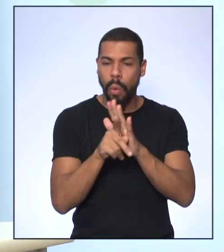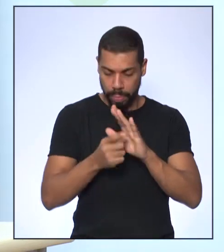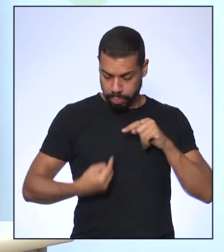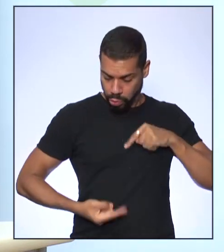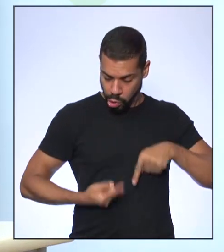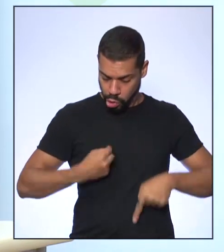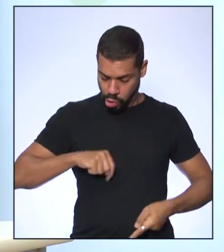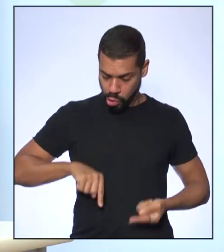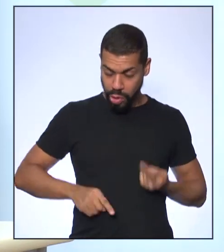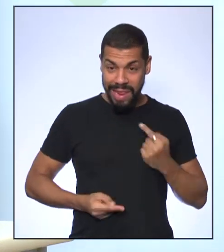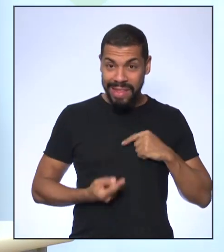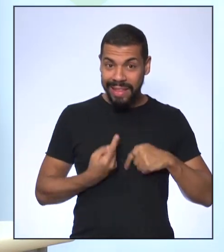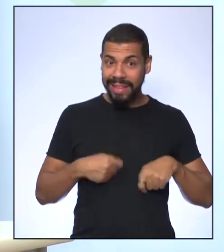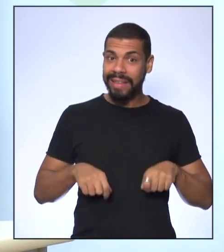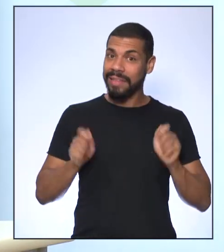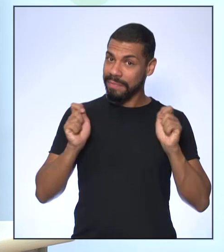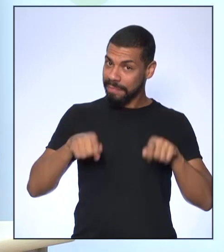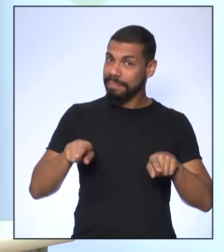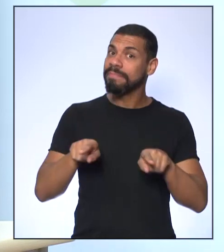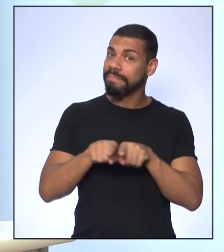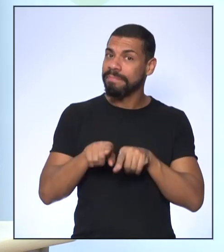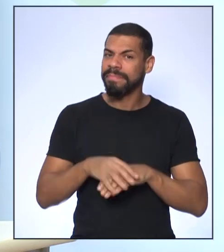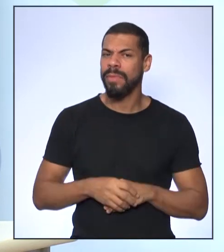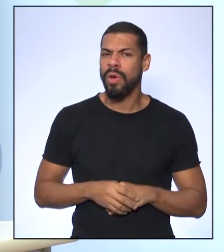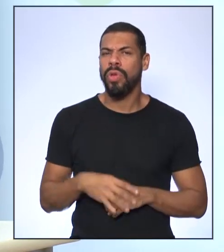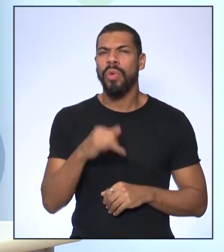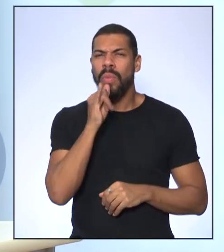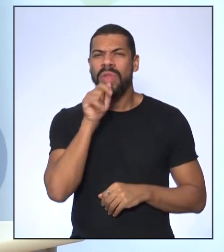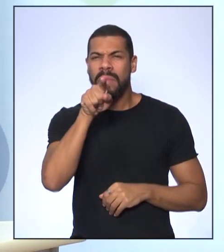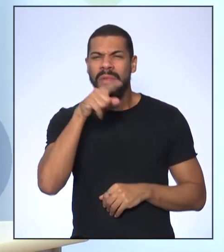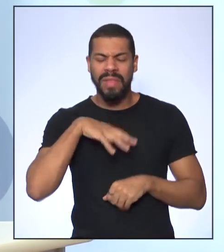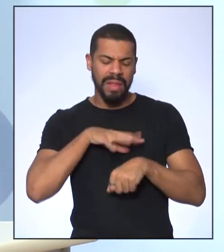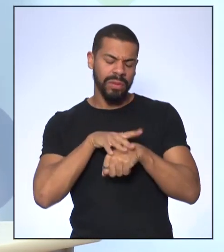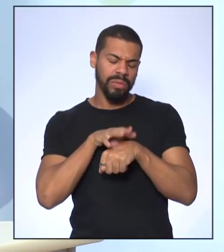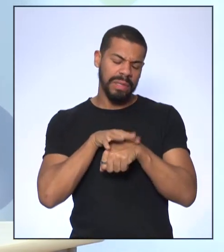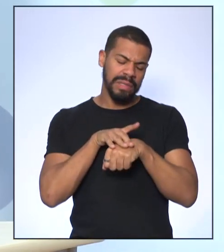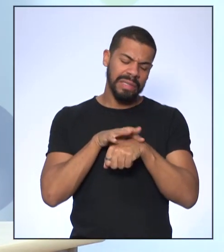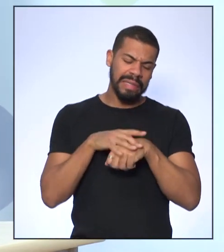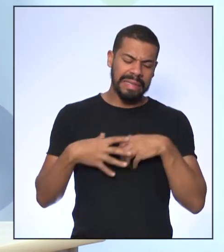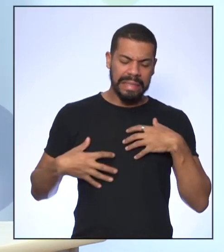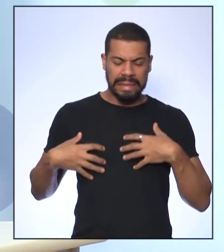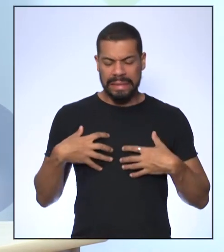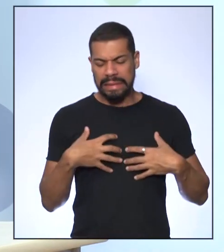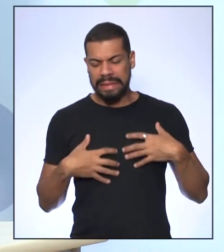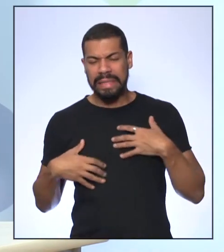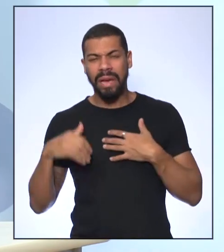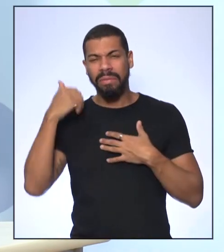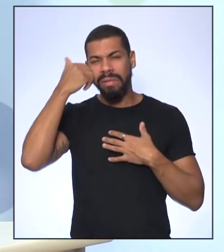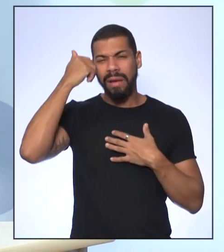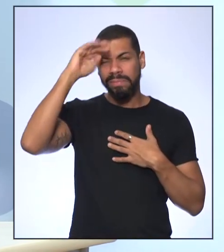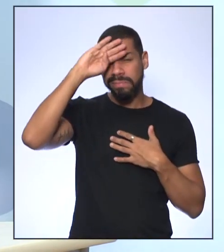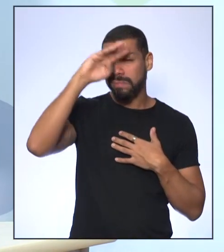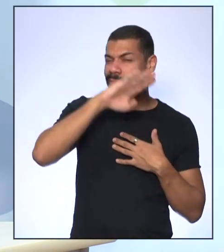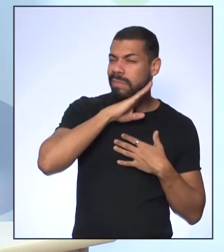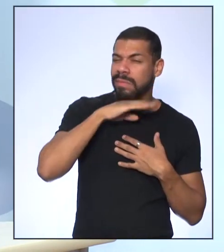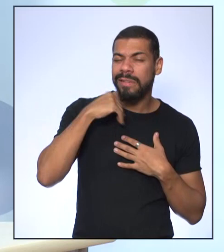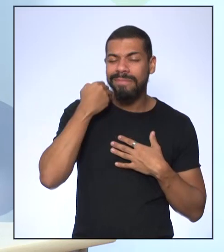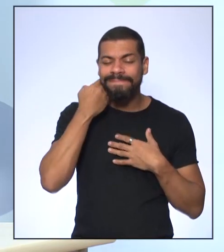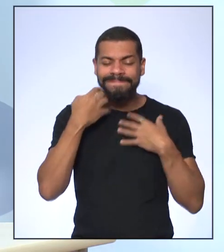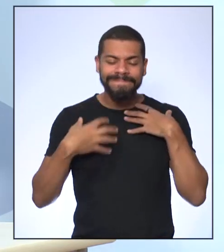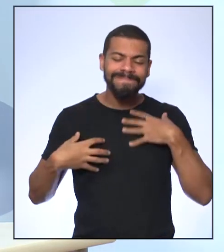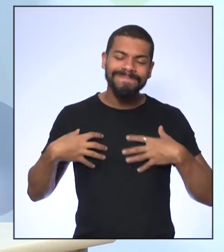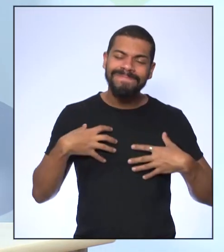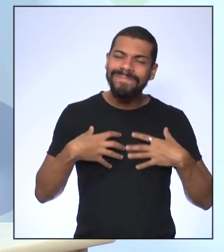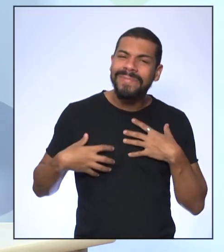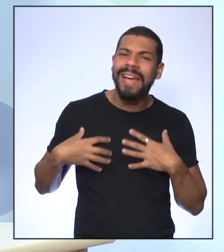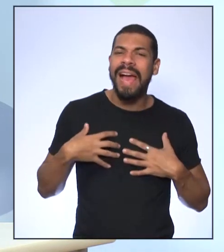glóbulos brancos de leucócitos. Então, se você está doente, o que vai acontecer? Você teve uma febrezinha, né, não está muito bem.